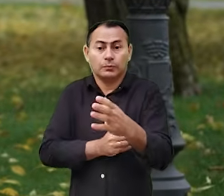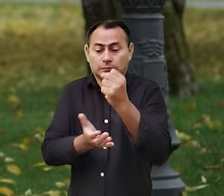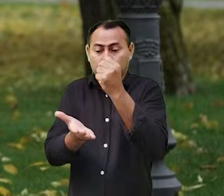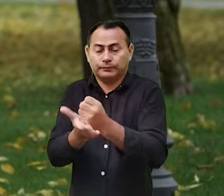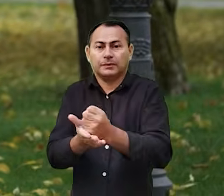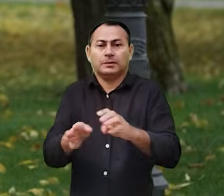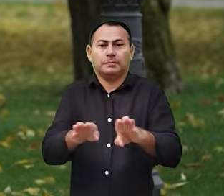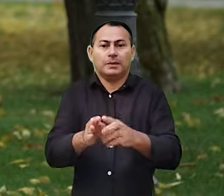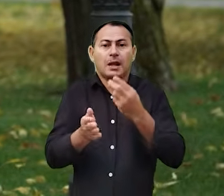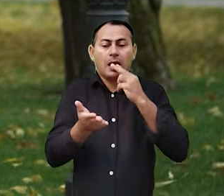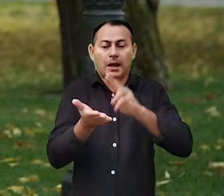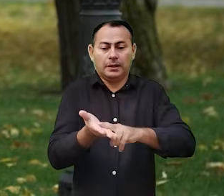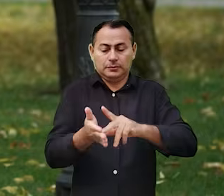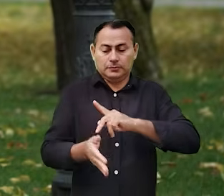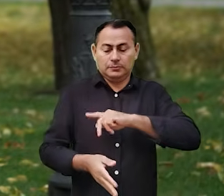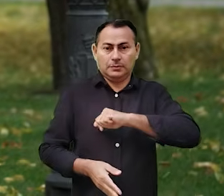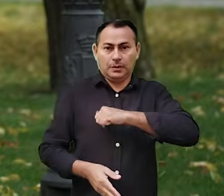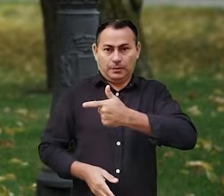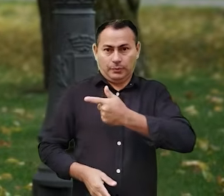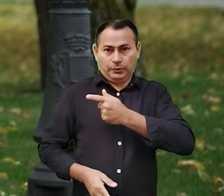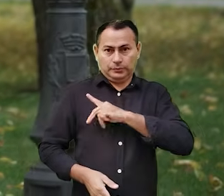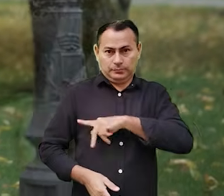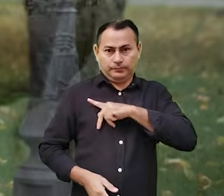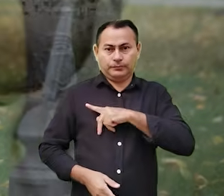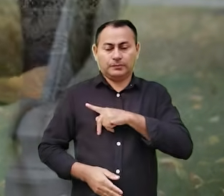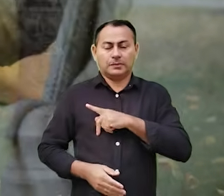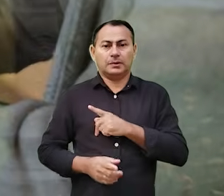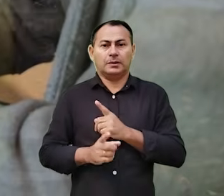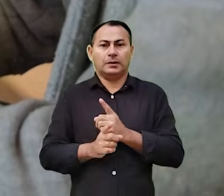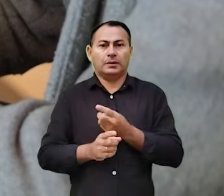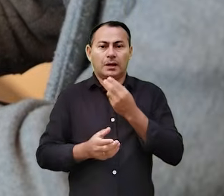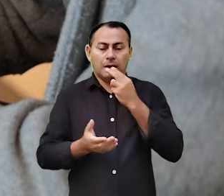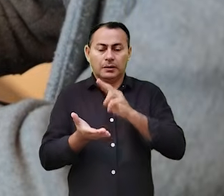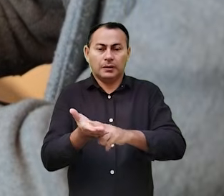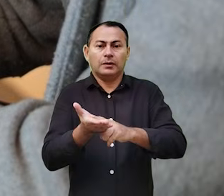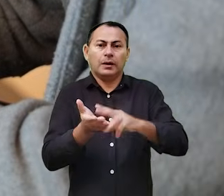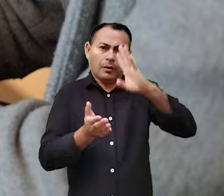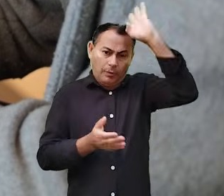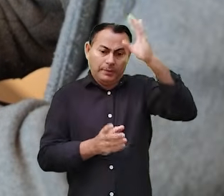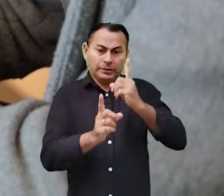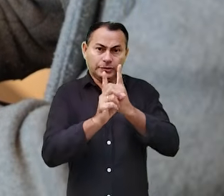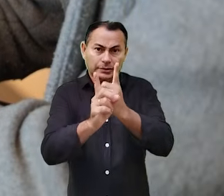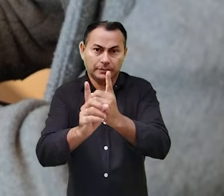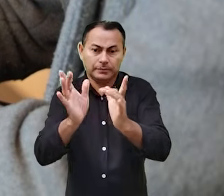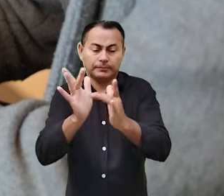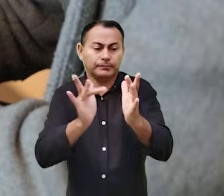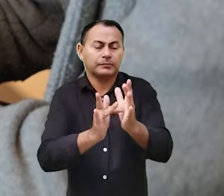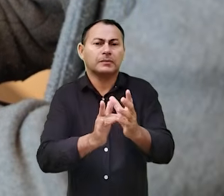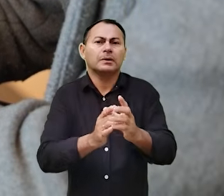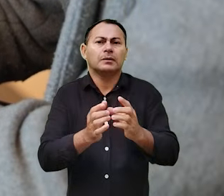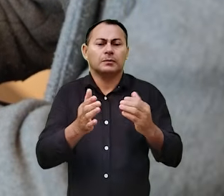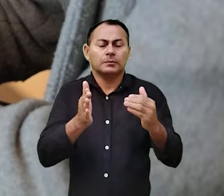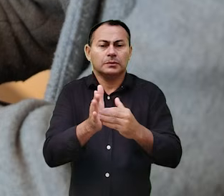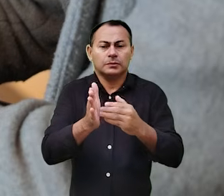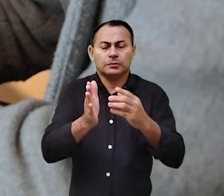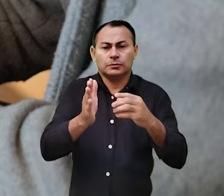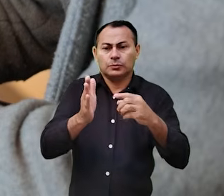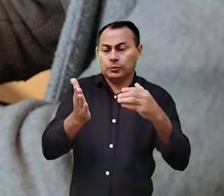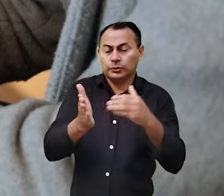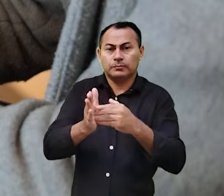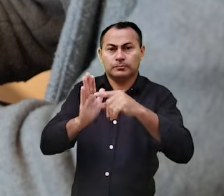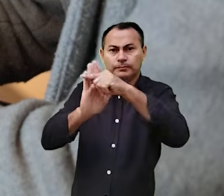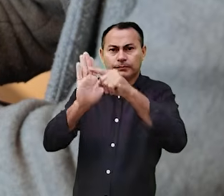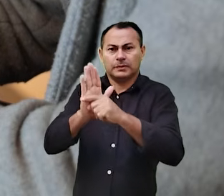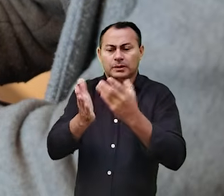Novo Testamento e a carta do apóstolo Paulo aos discípulos de Jesus Cristo em Roma. No último programa finalizamos o estudo da